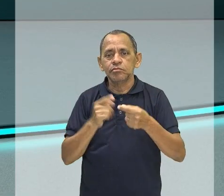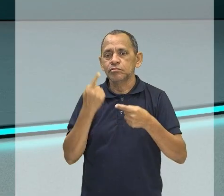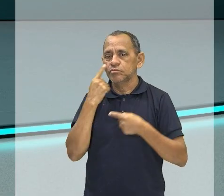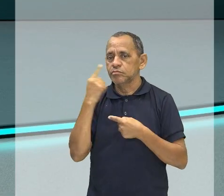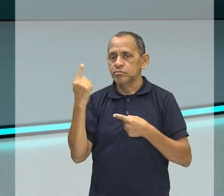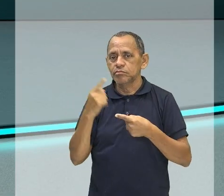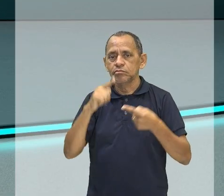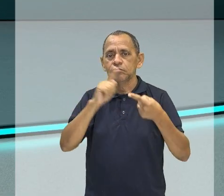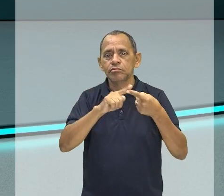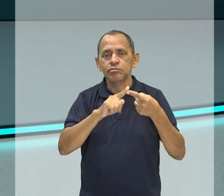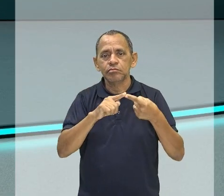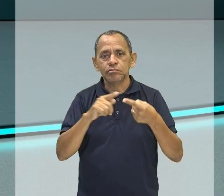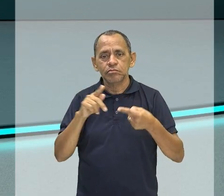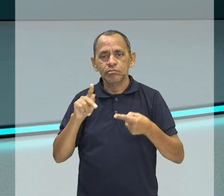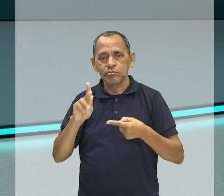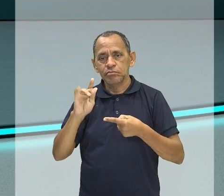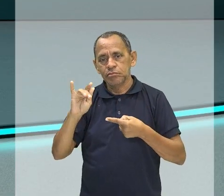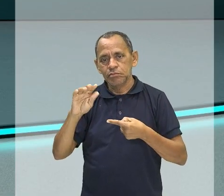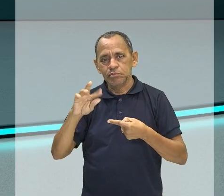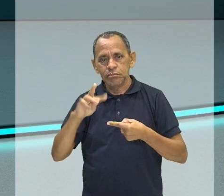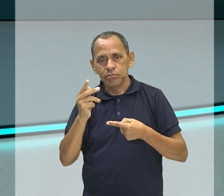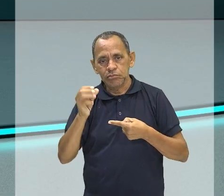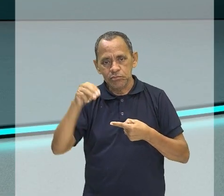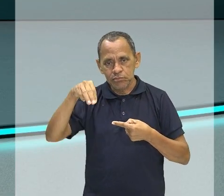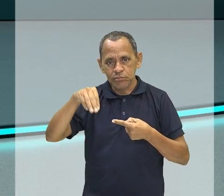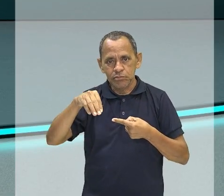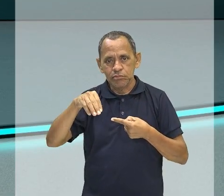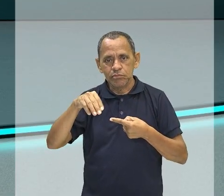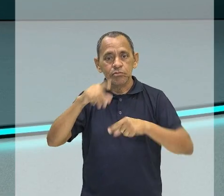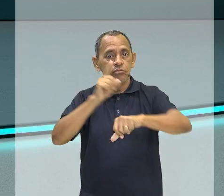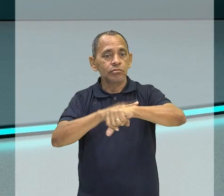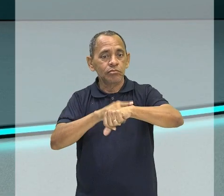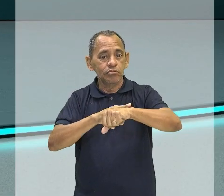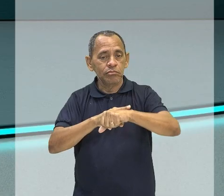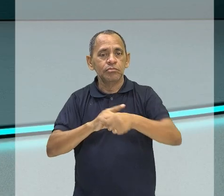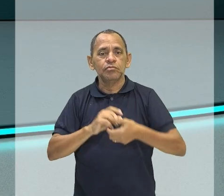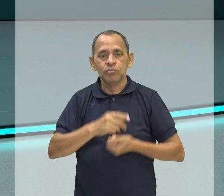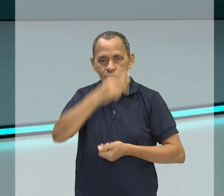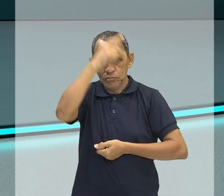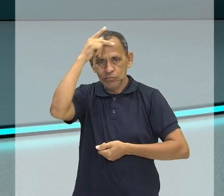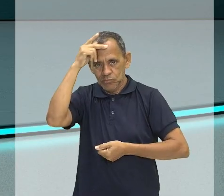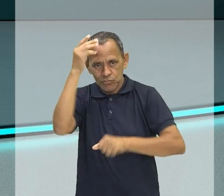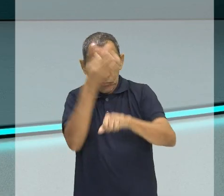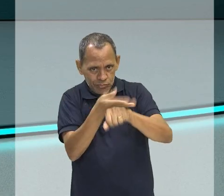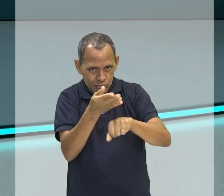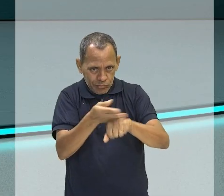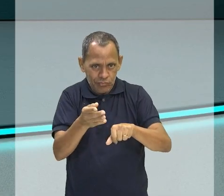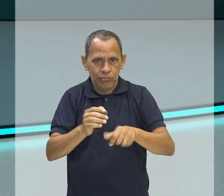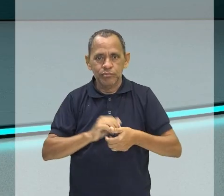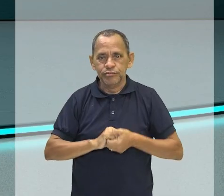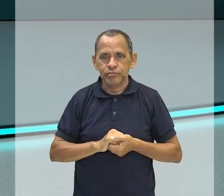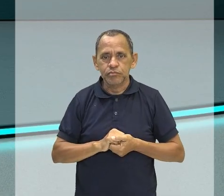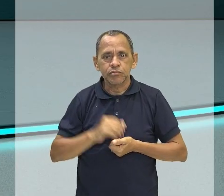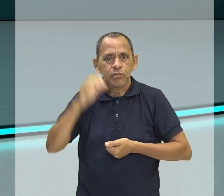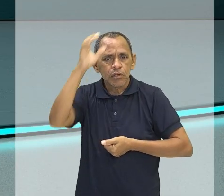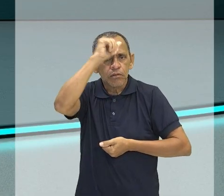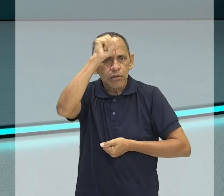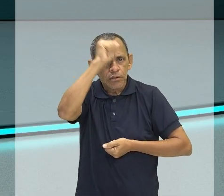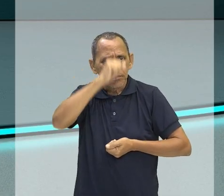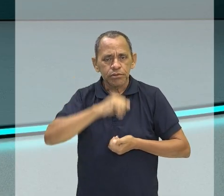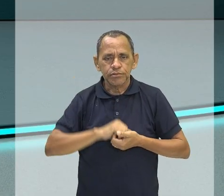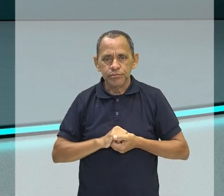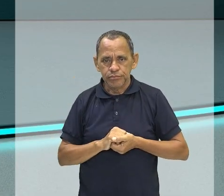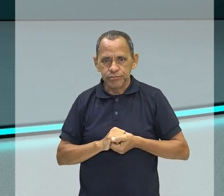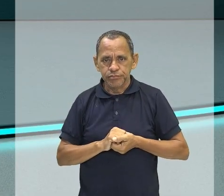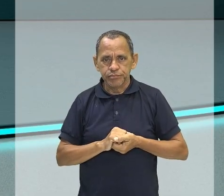O kihon é aquele momento onde, né, os nossos atletas, as pessoas que estão ali querendo aprender o karatê,